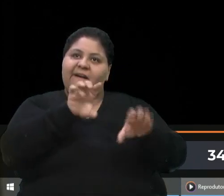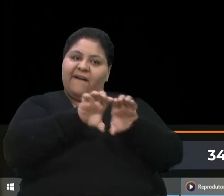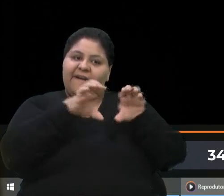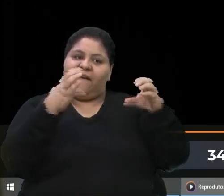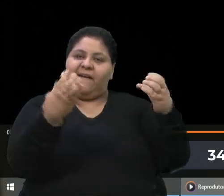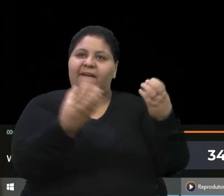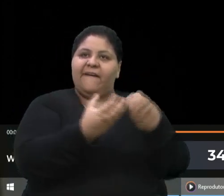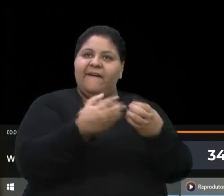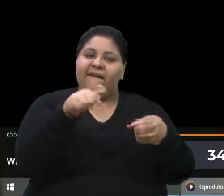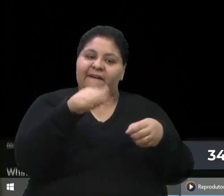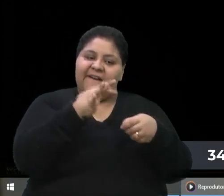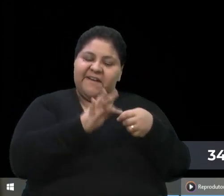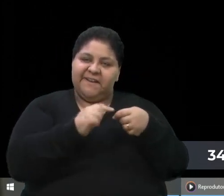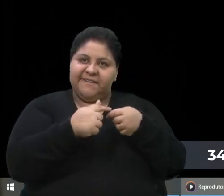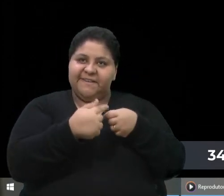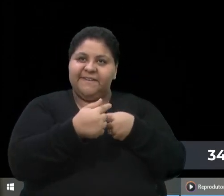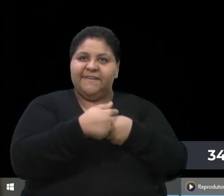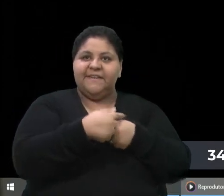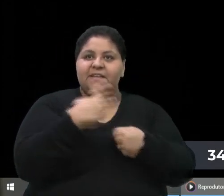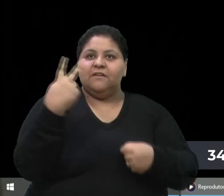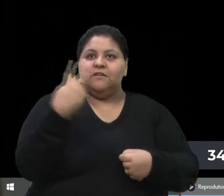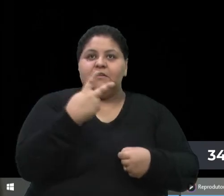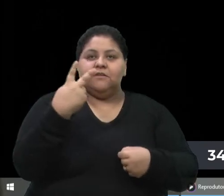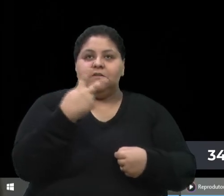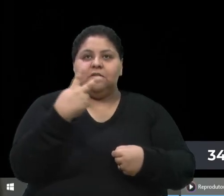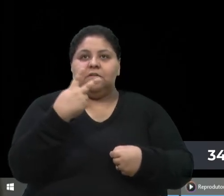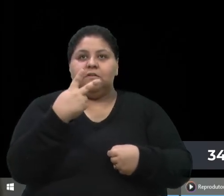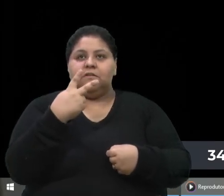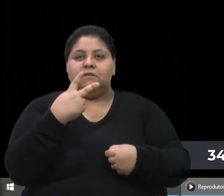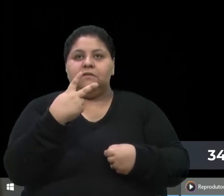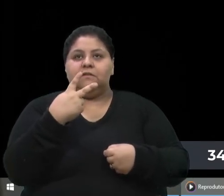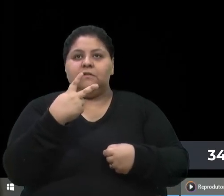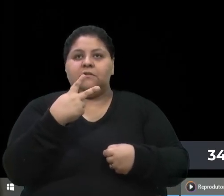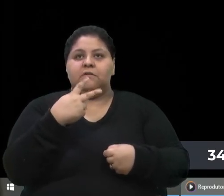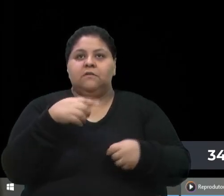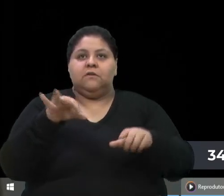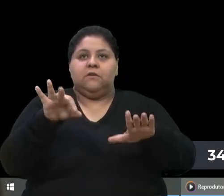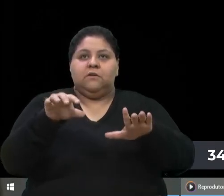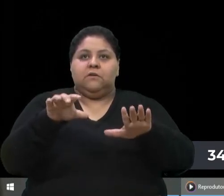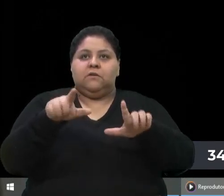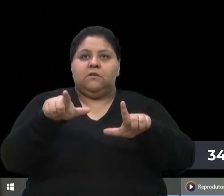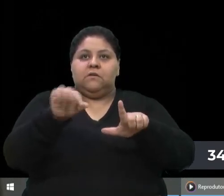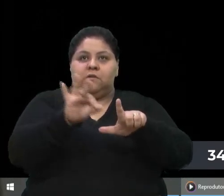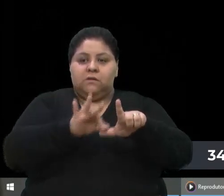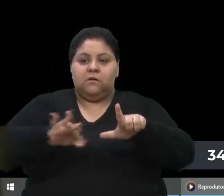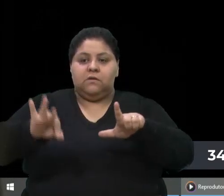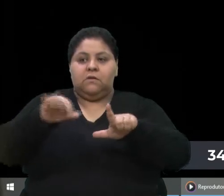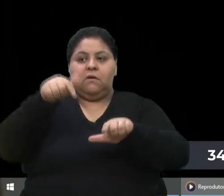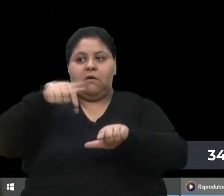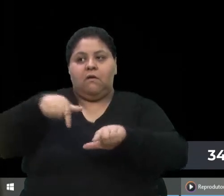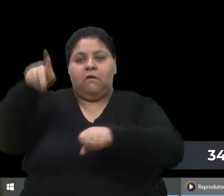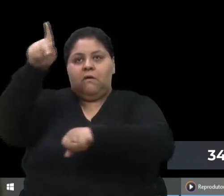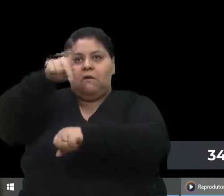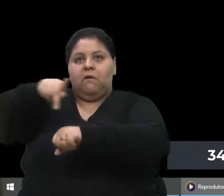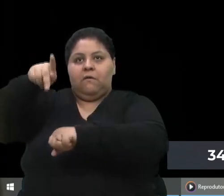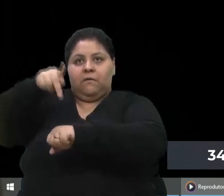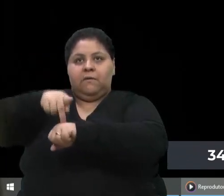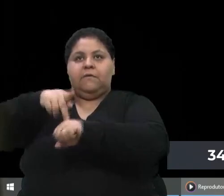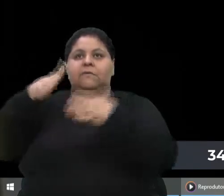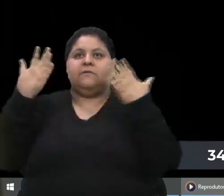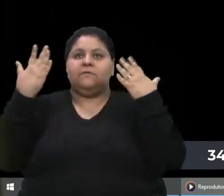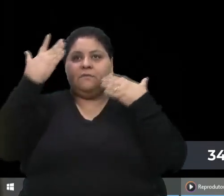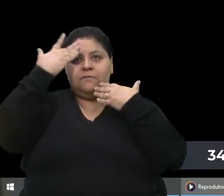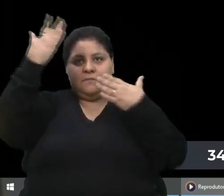nossa cidade de Caxias do Sul, segundo o maior polo do nosso país. Sucesso, Lidiane. Muito obrigada.